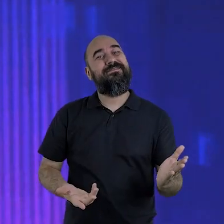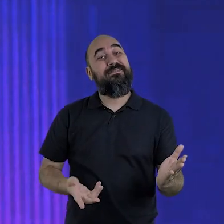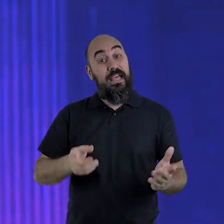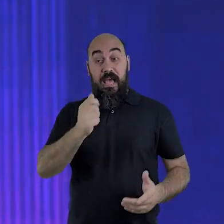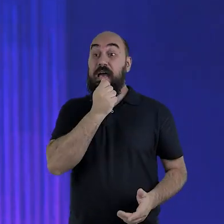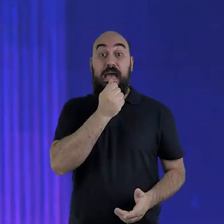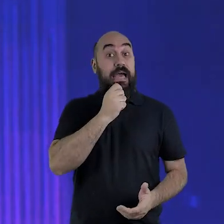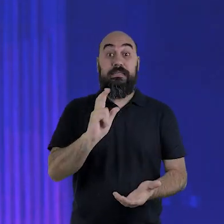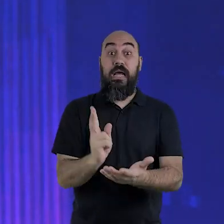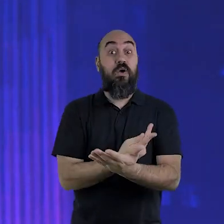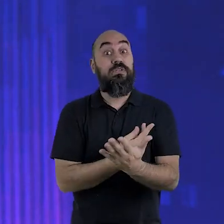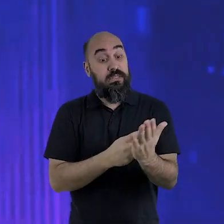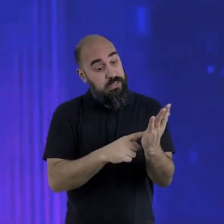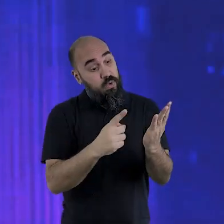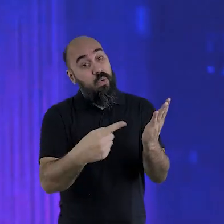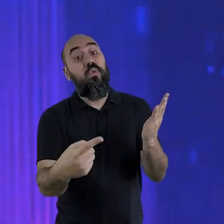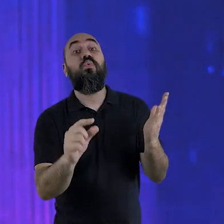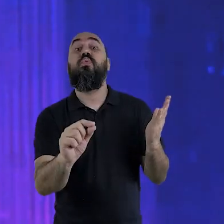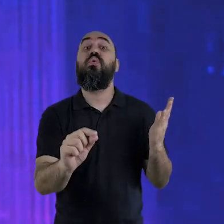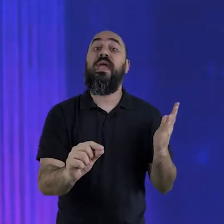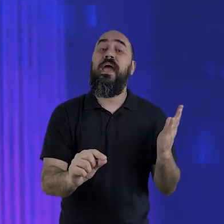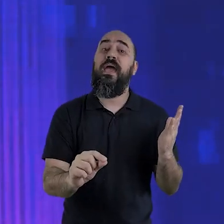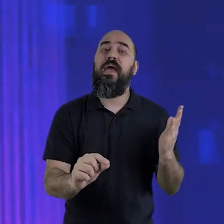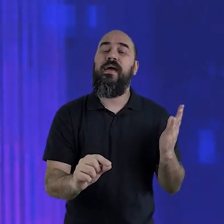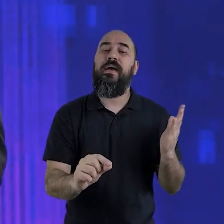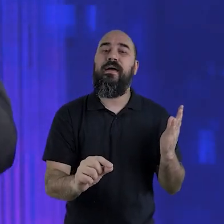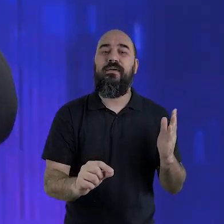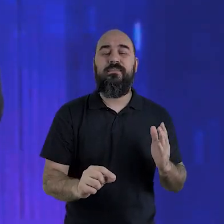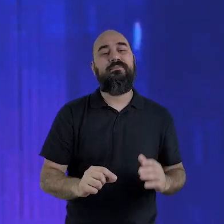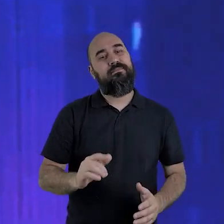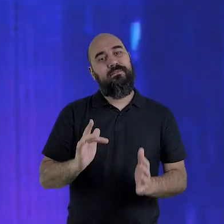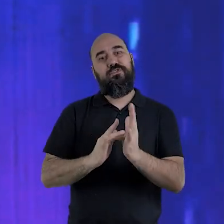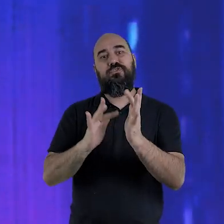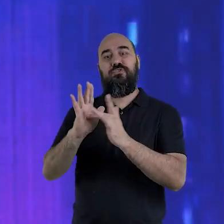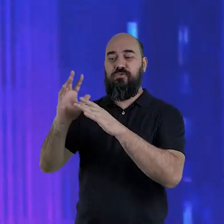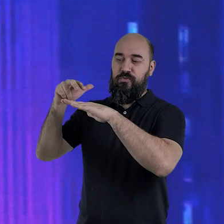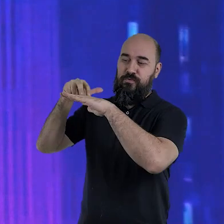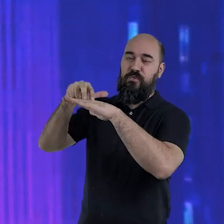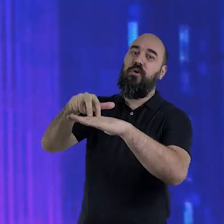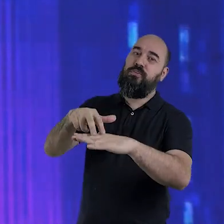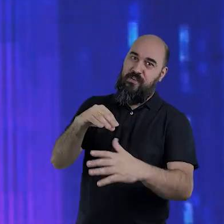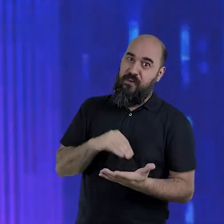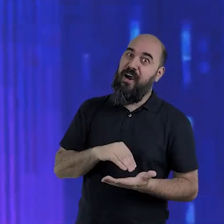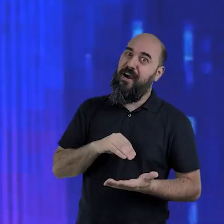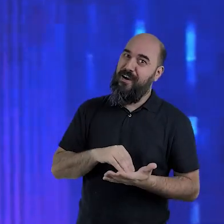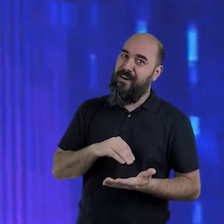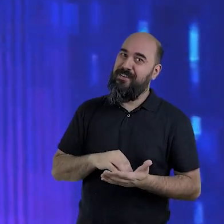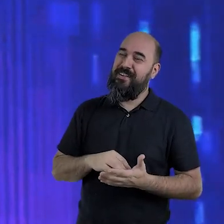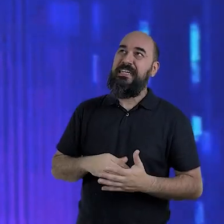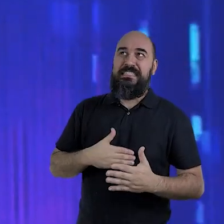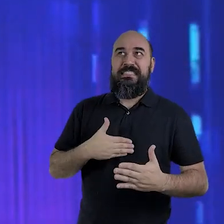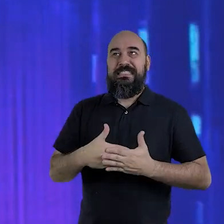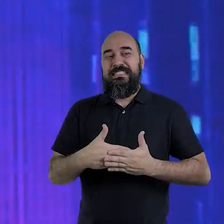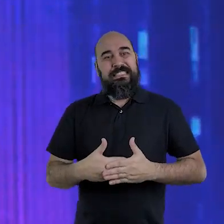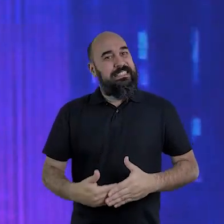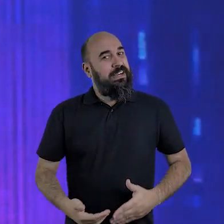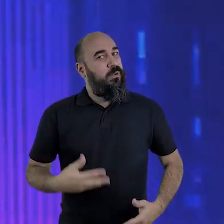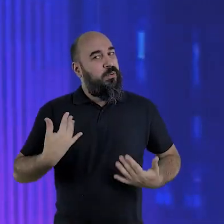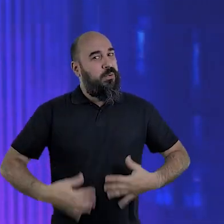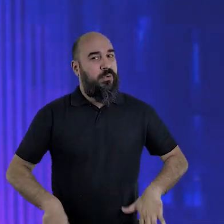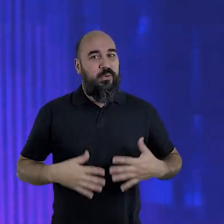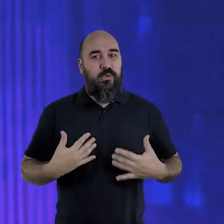ocorrerá. E sabe o que falta acontecer? A volta do Senhor Jesus.